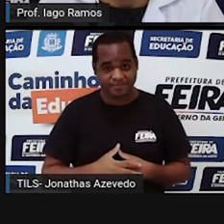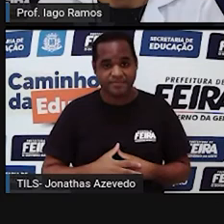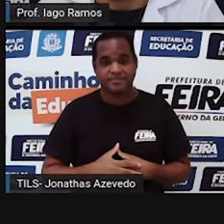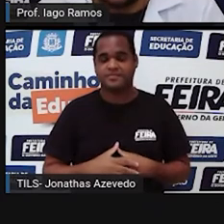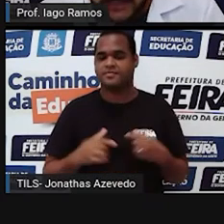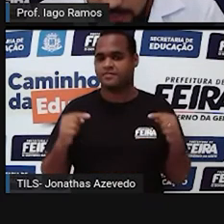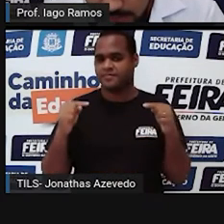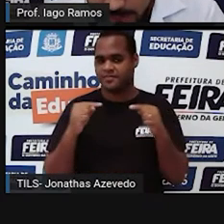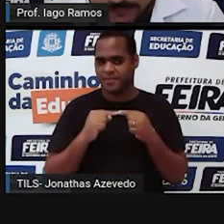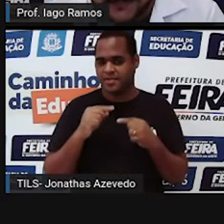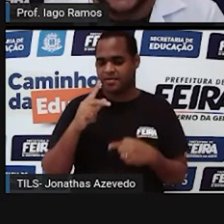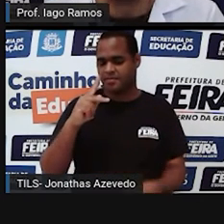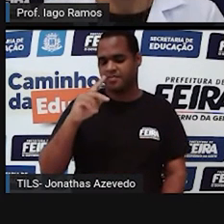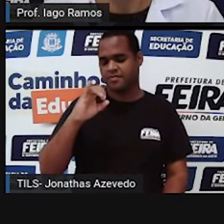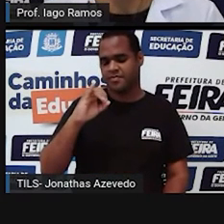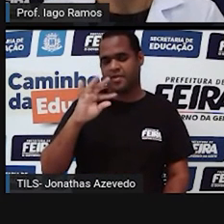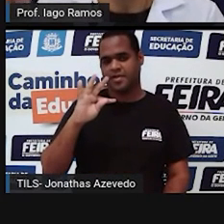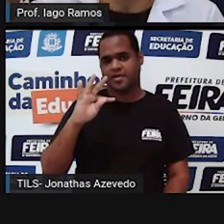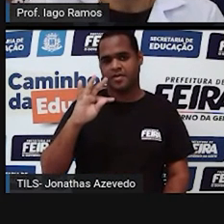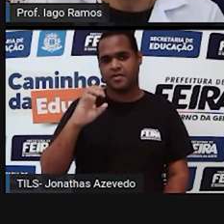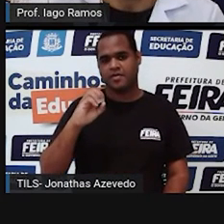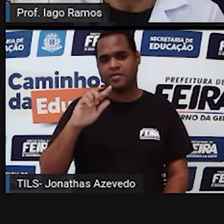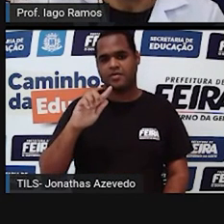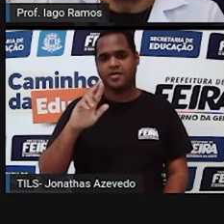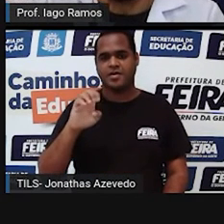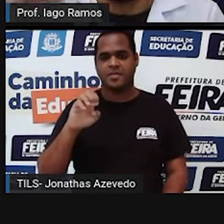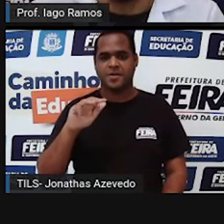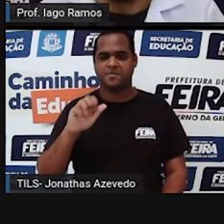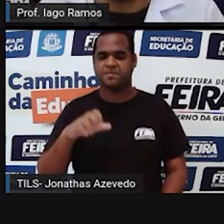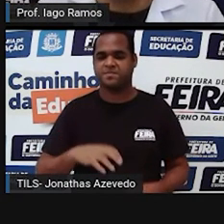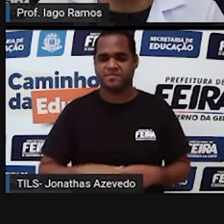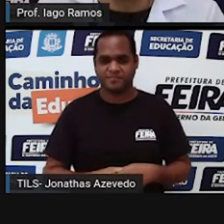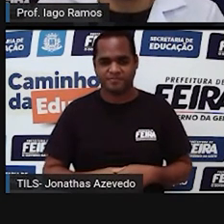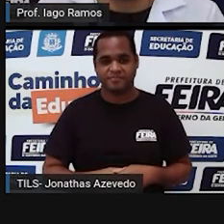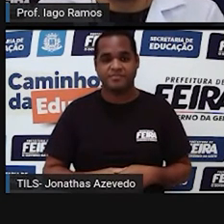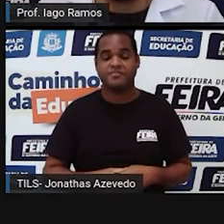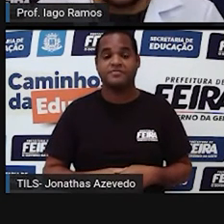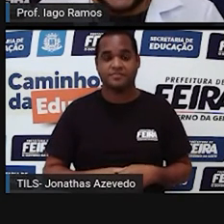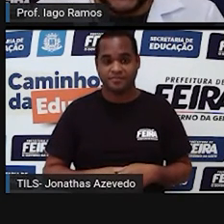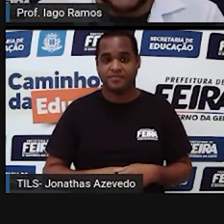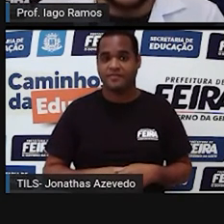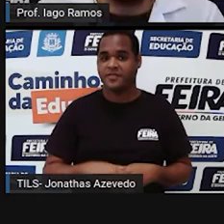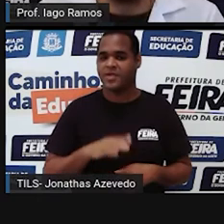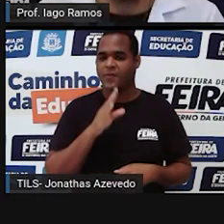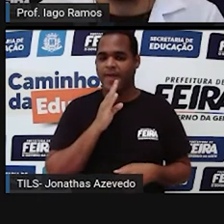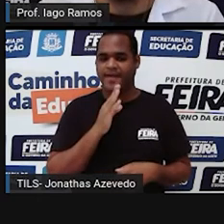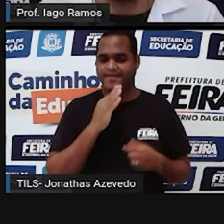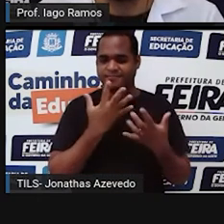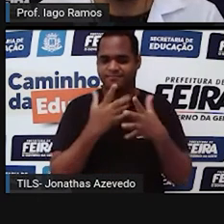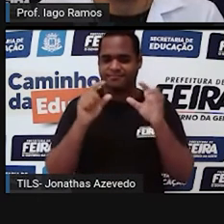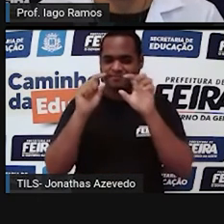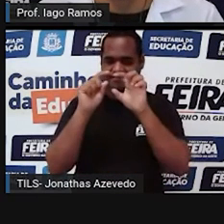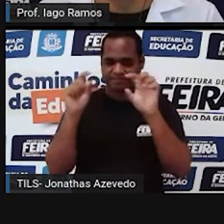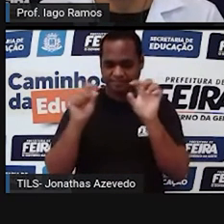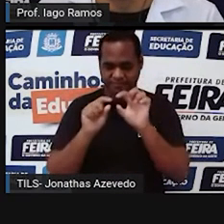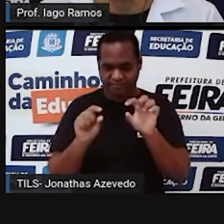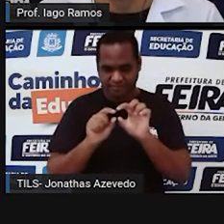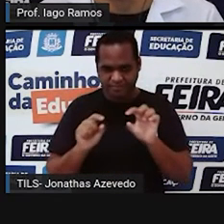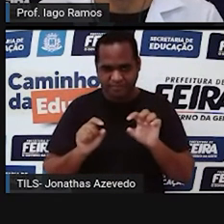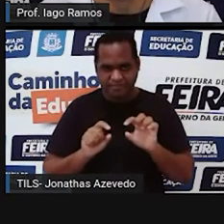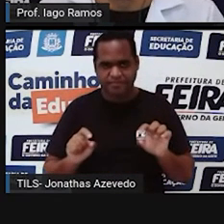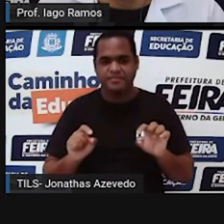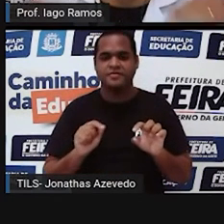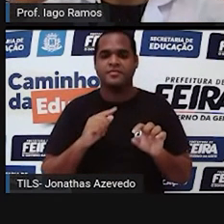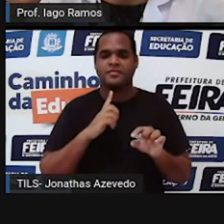é o pictograma, certo? Esse aí é bastante conhecido, é o gráfico de colunas. Essas colunas